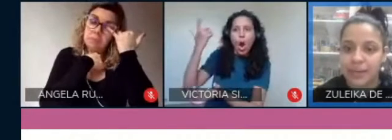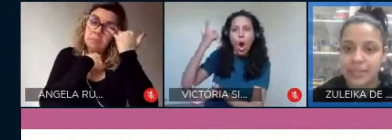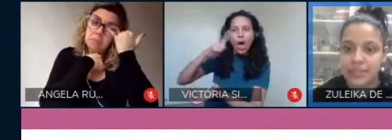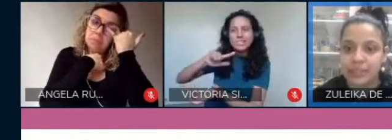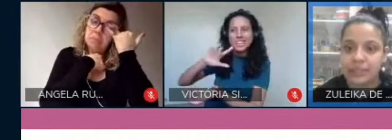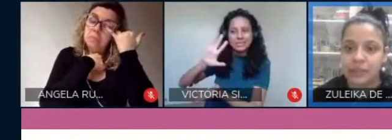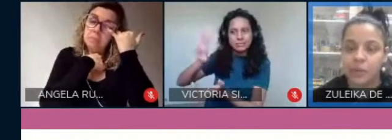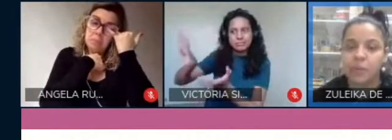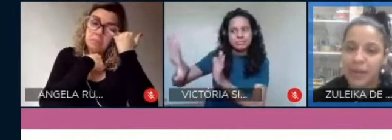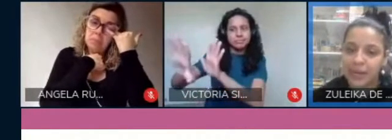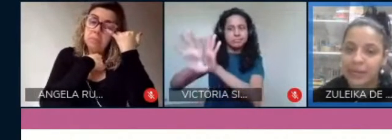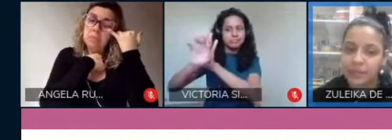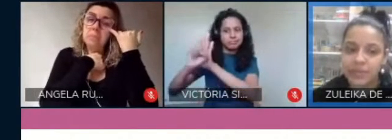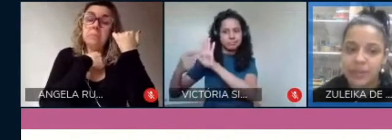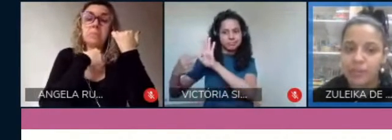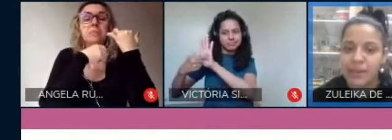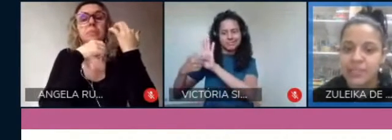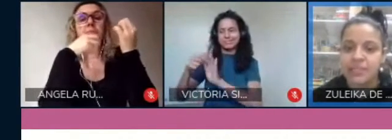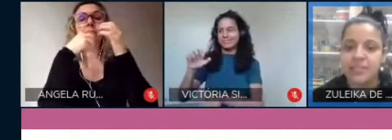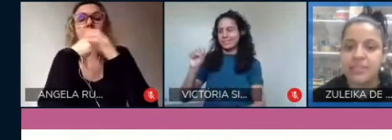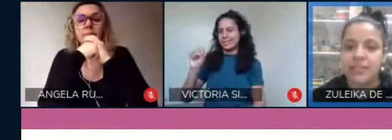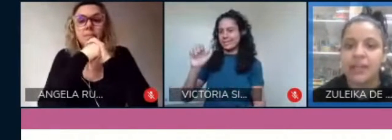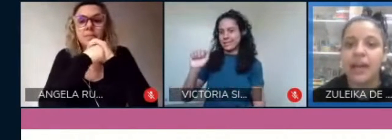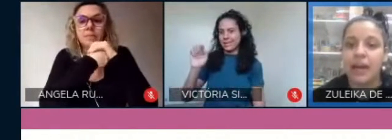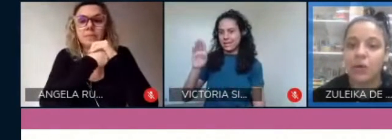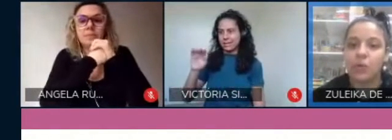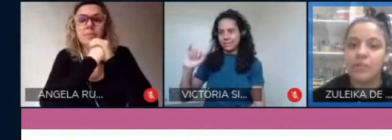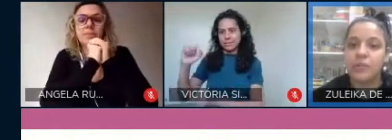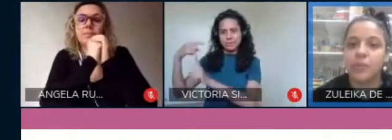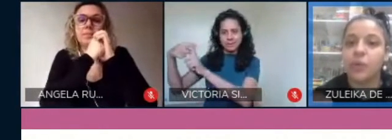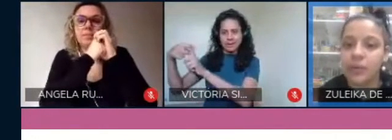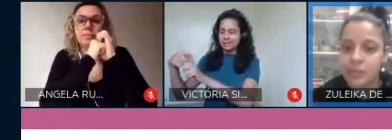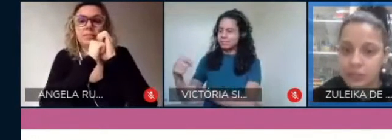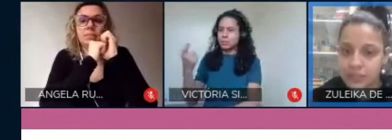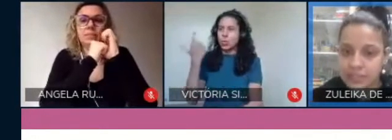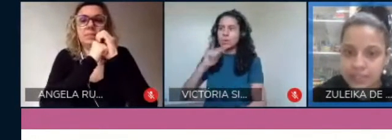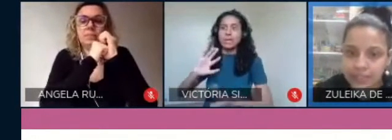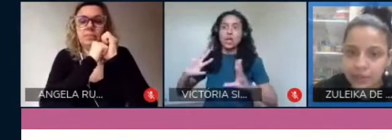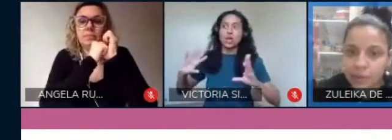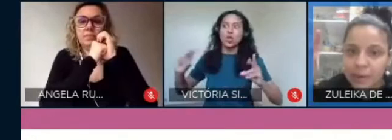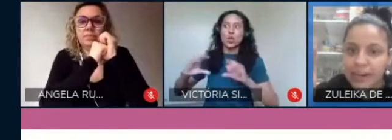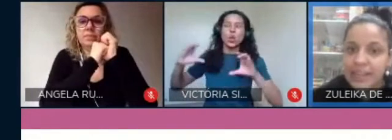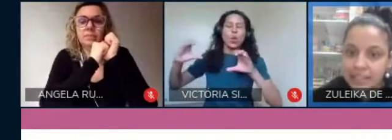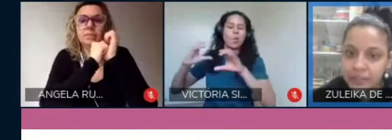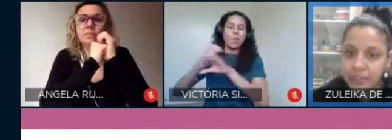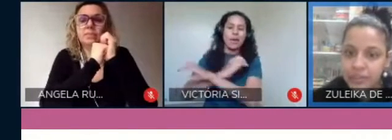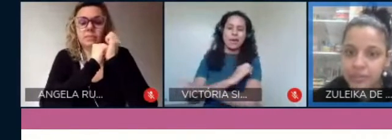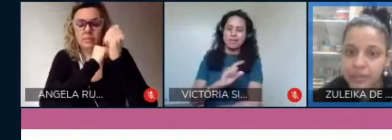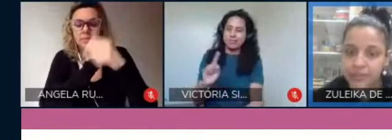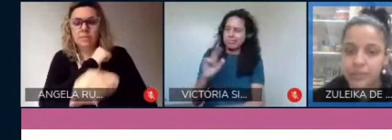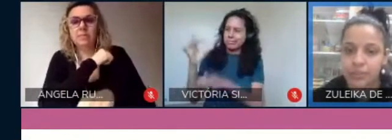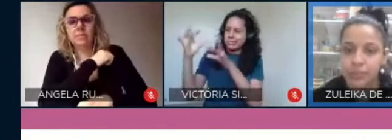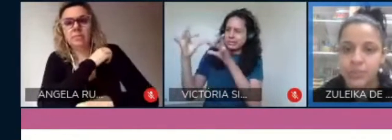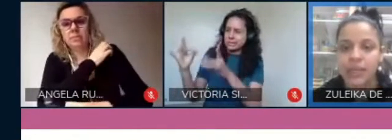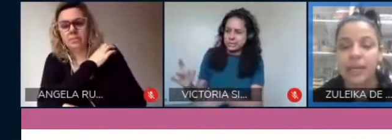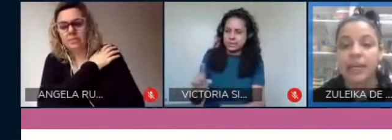do Sabe Mais. Então, para além do Sabe Mais, existem algumas poucas coisas que não aparecem nos